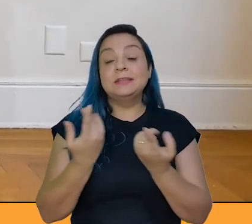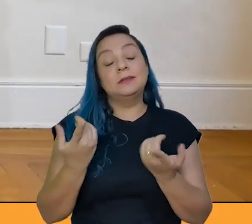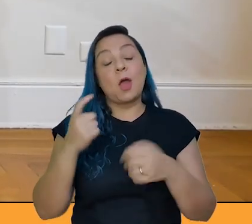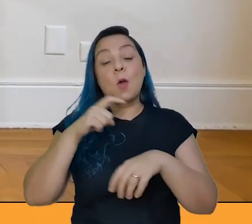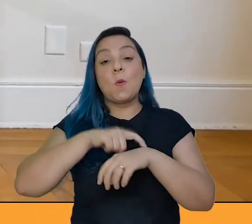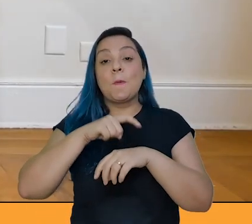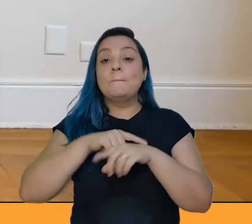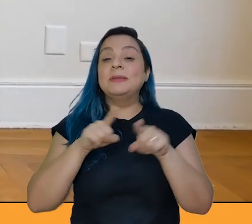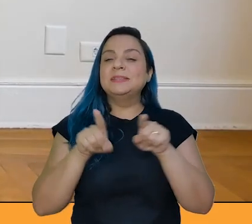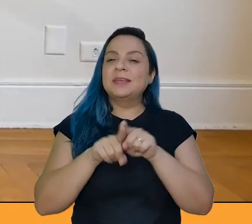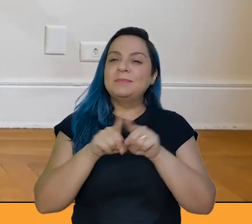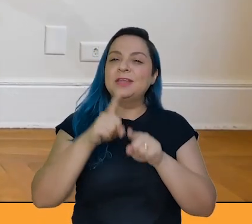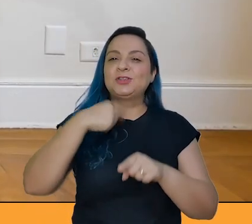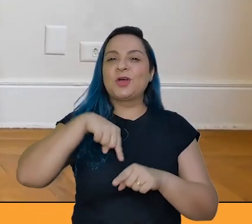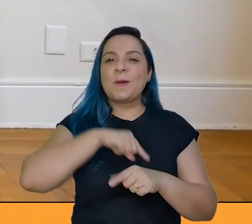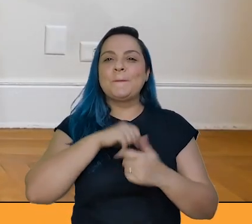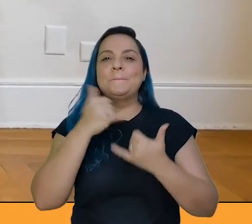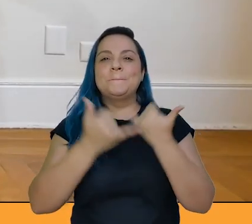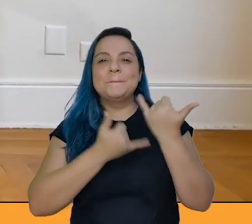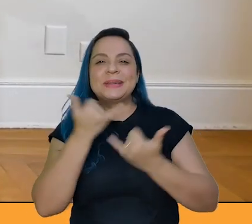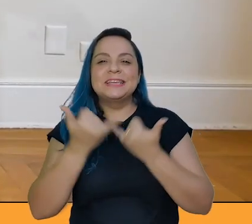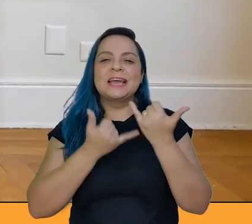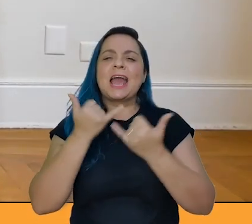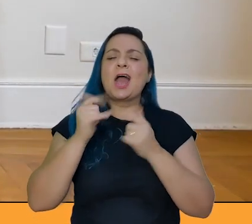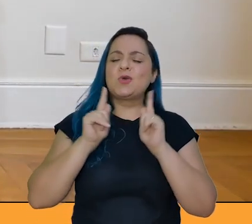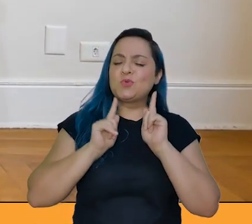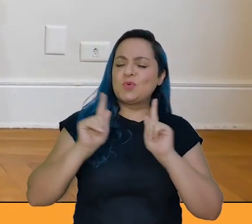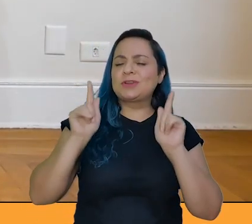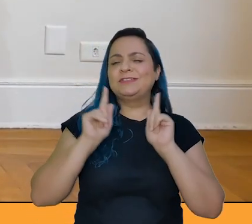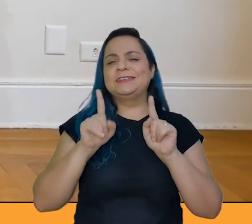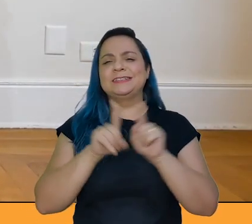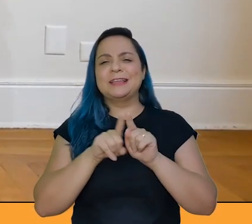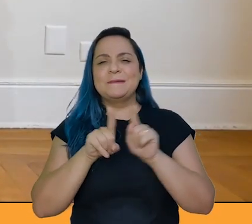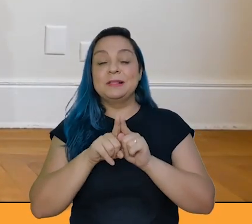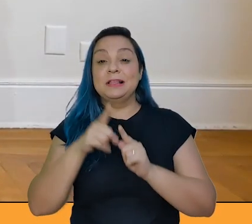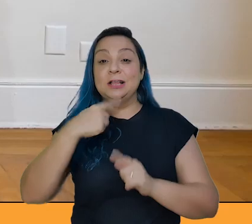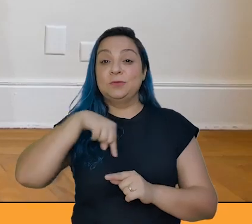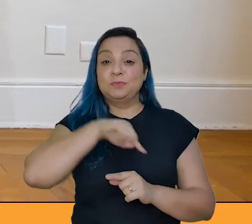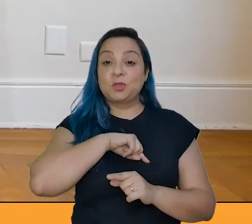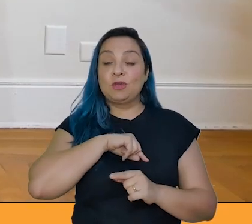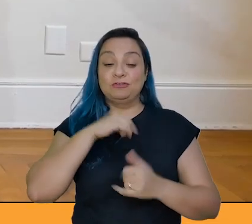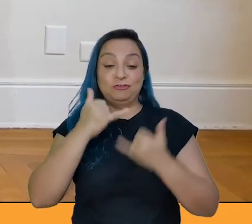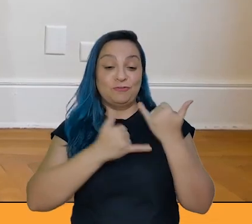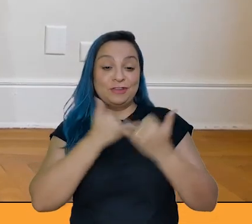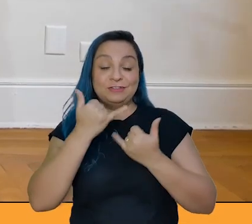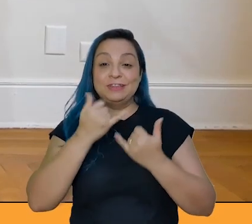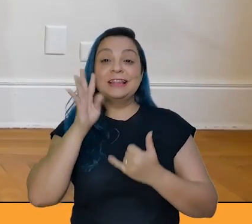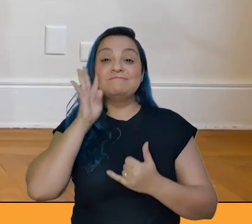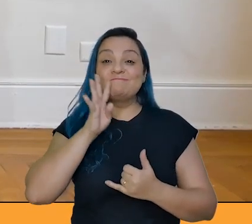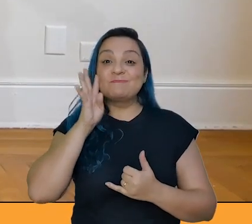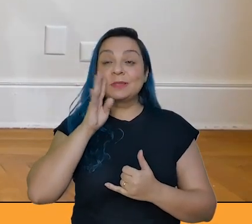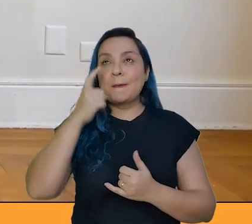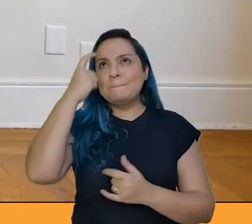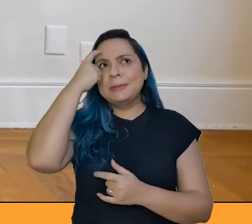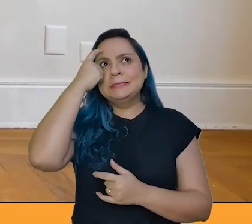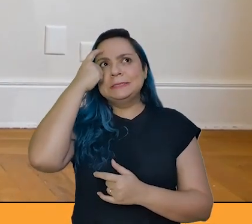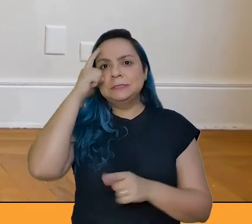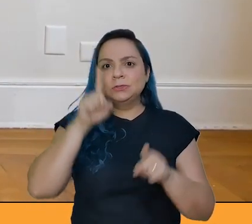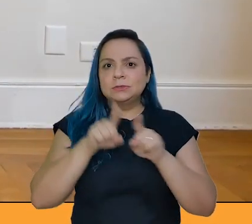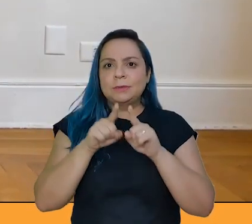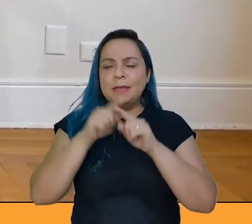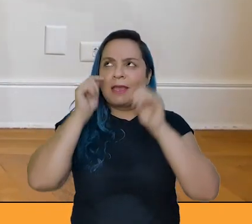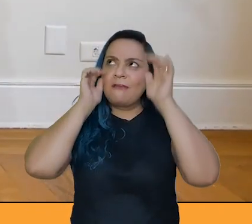é um momento também que, para além da gente brincar, para além da gente curtir, para além da gente se divertir, a gente também está pensando, a gente também